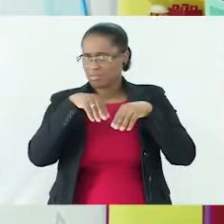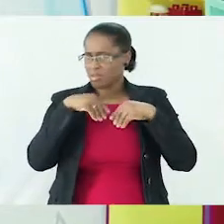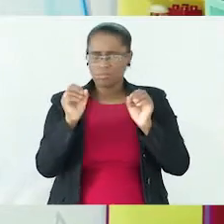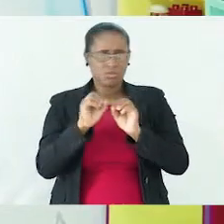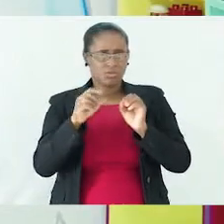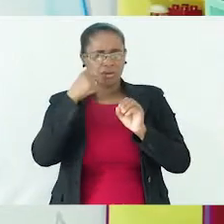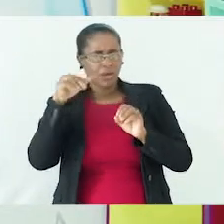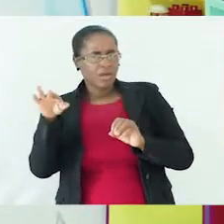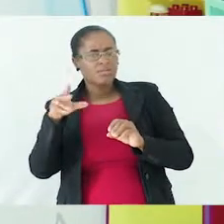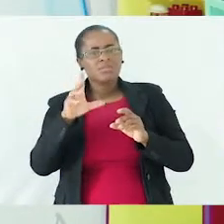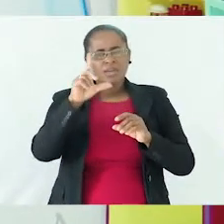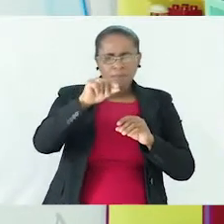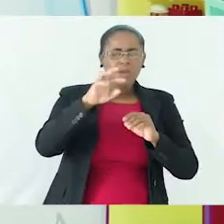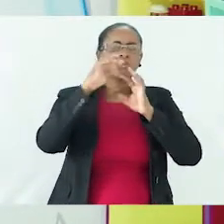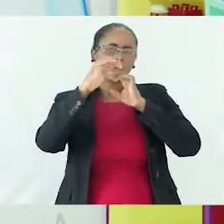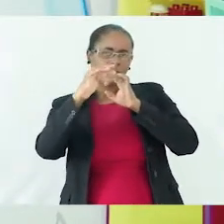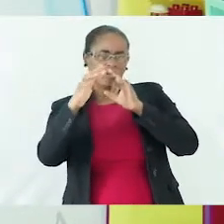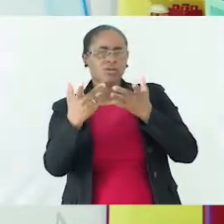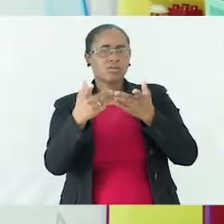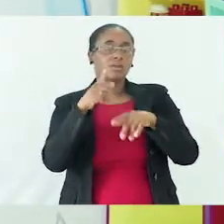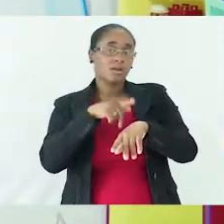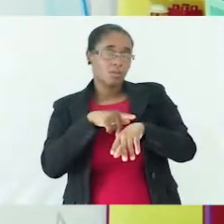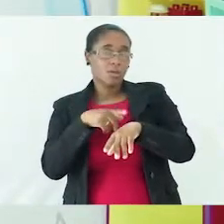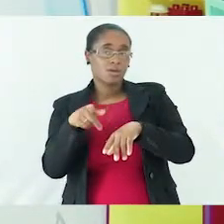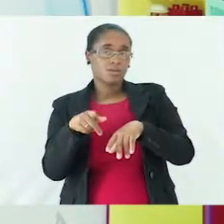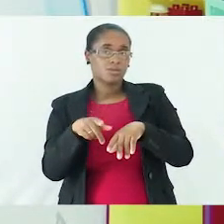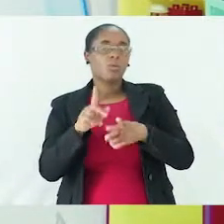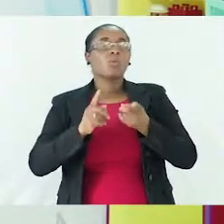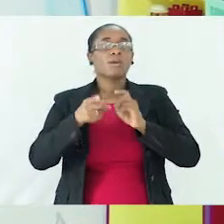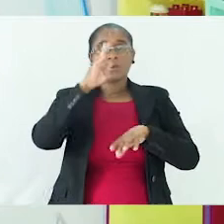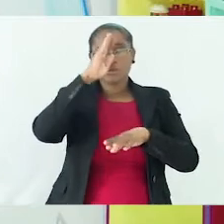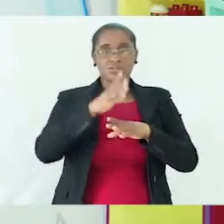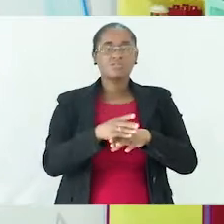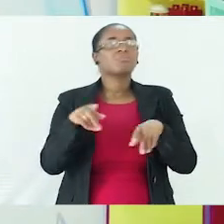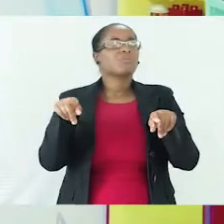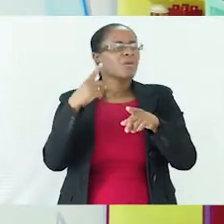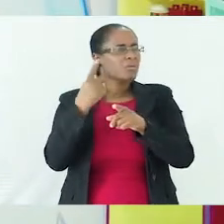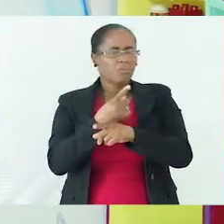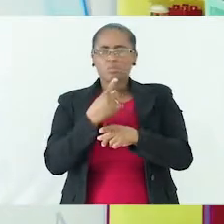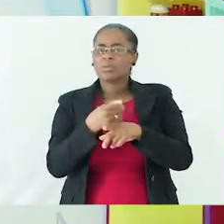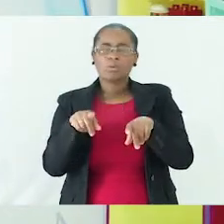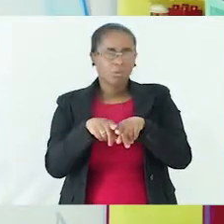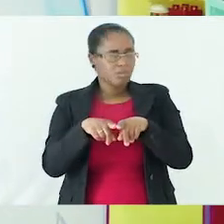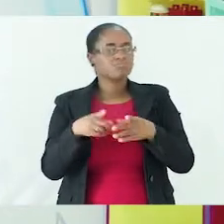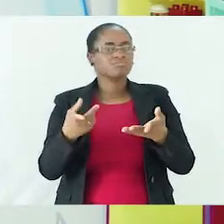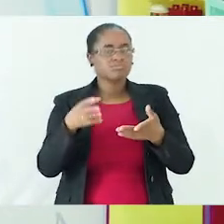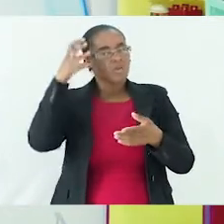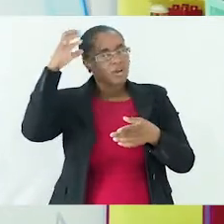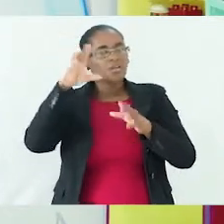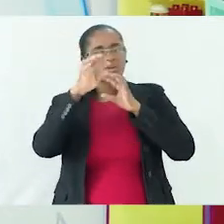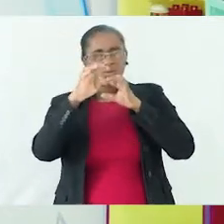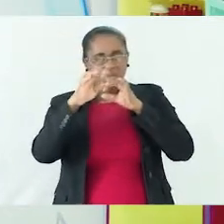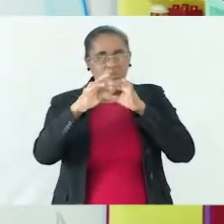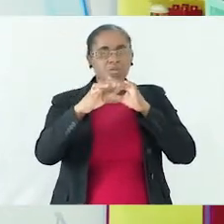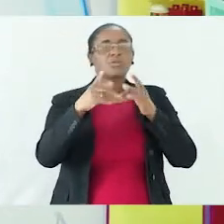mesmo tentou tocar a flauta. E naquele momento, o que é que aconteceu? Mesmo com o rei, a flauta